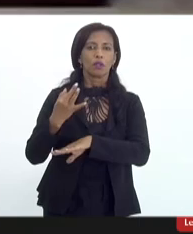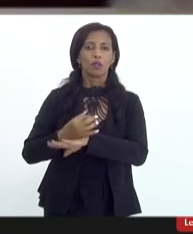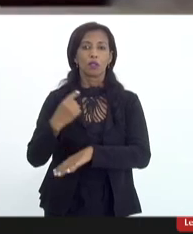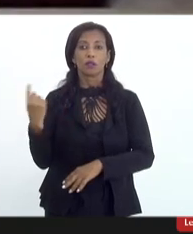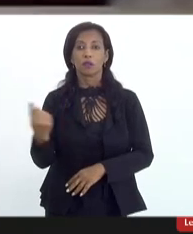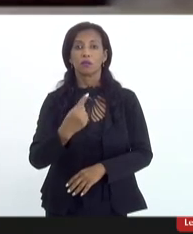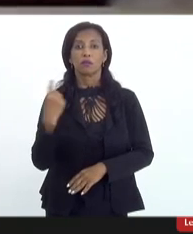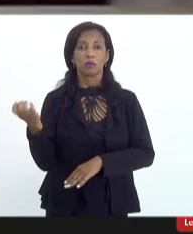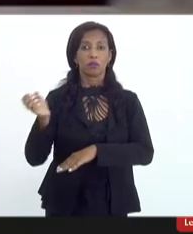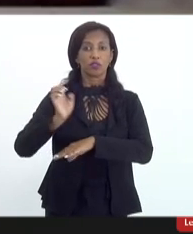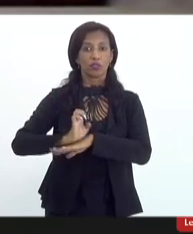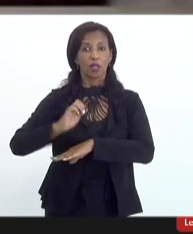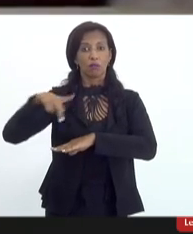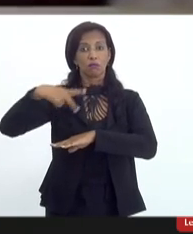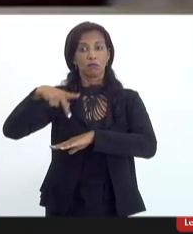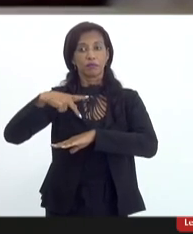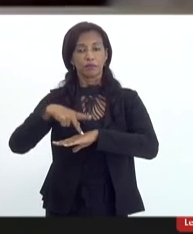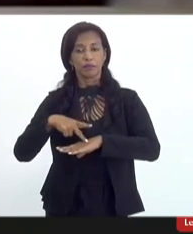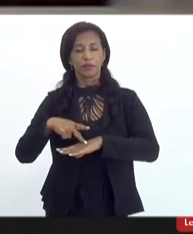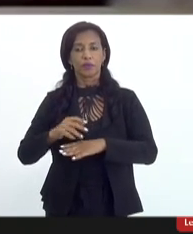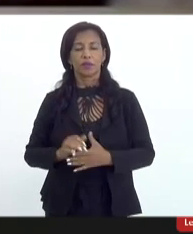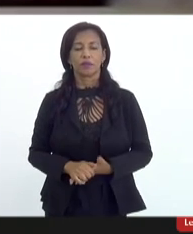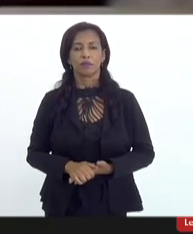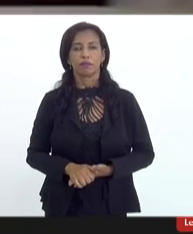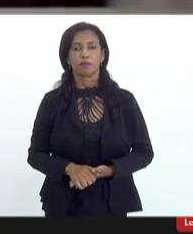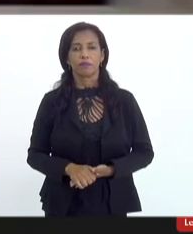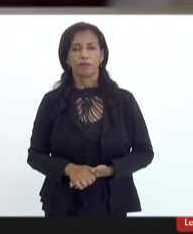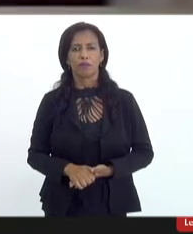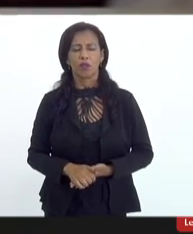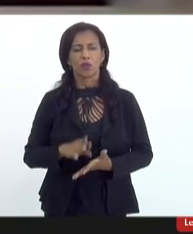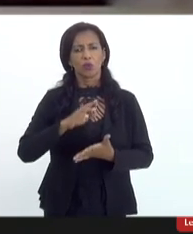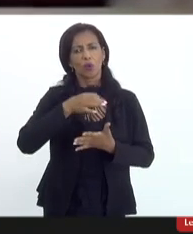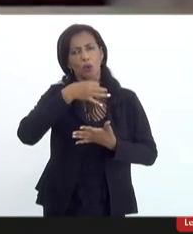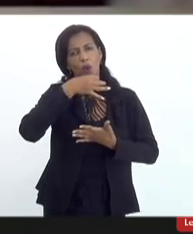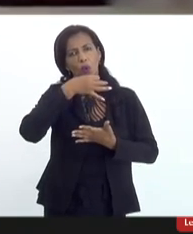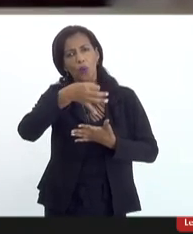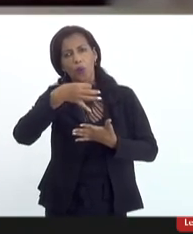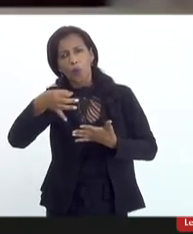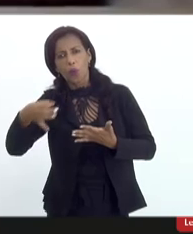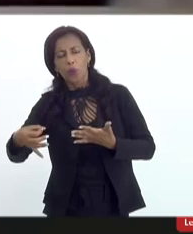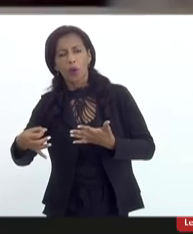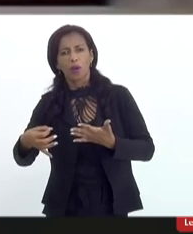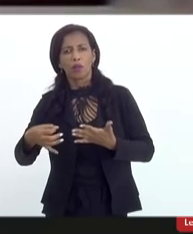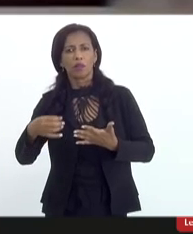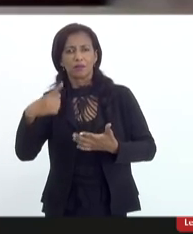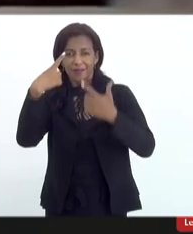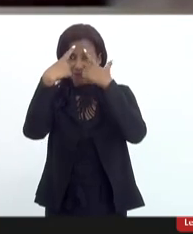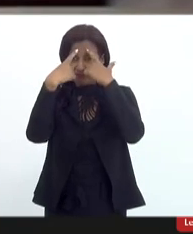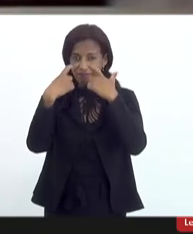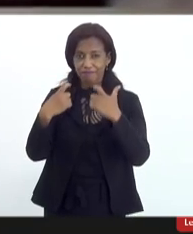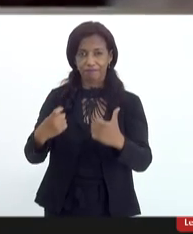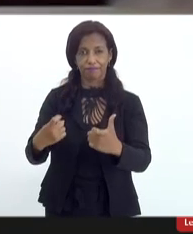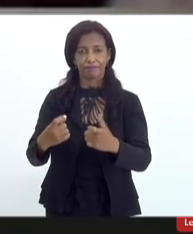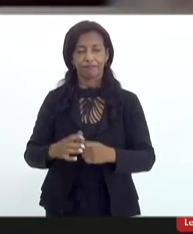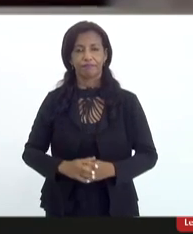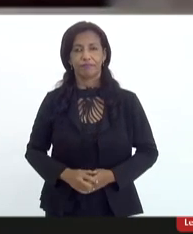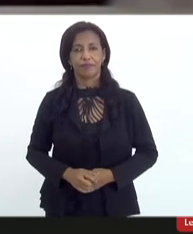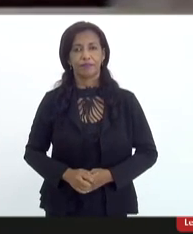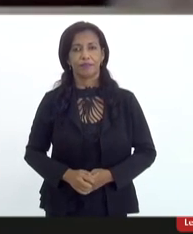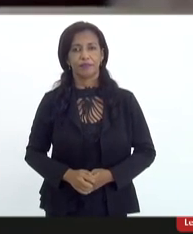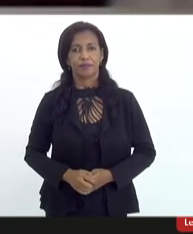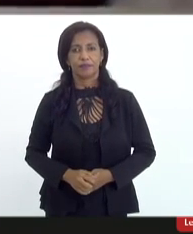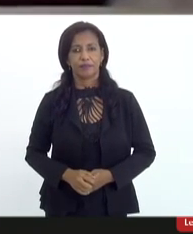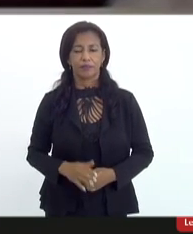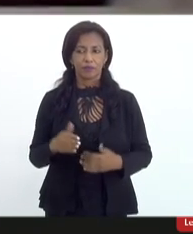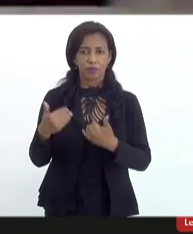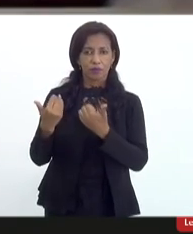nosso Estado, no nosso país, sobre as questões do recrudescimento dessa violência, sobre